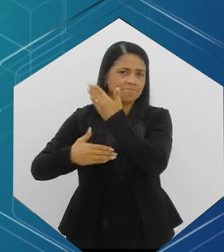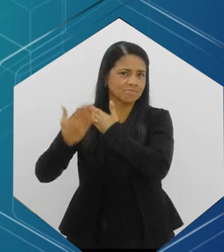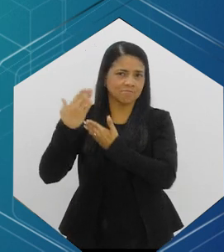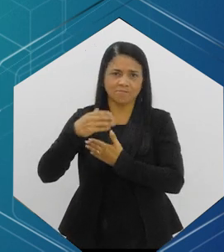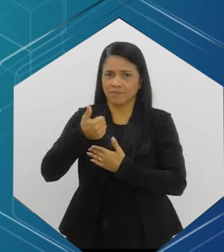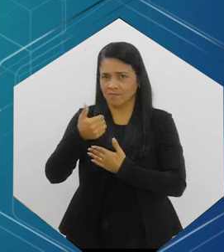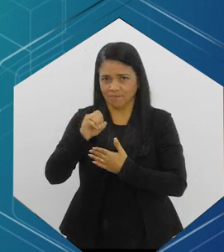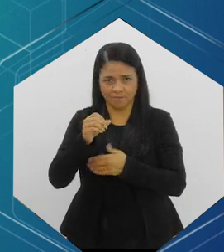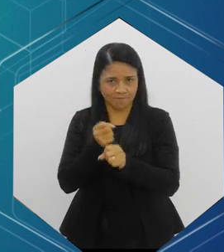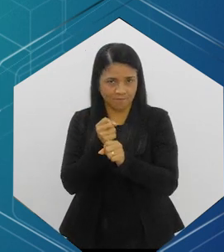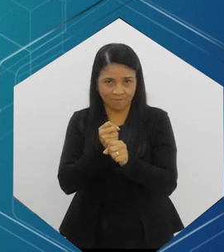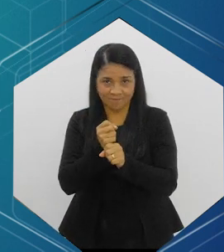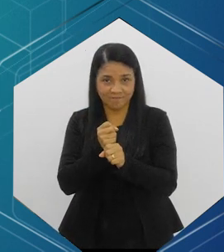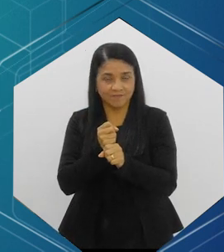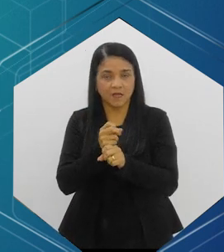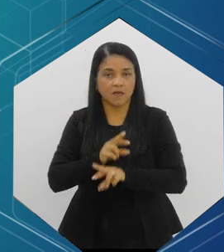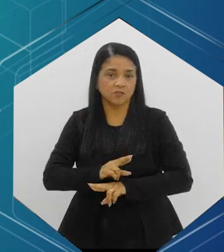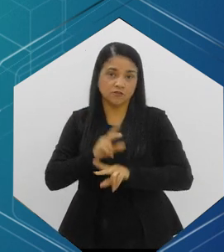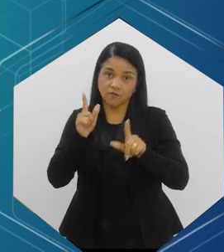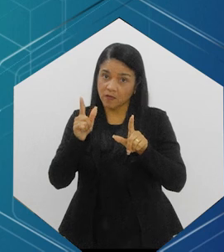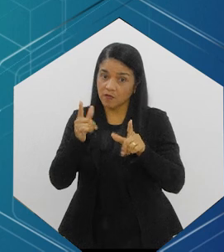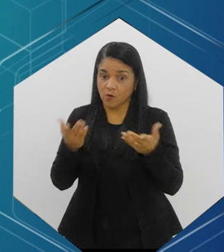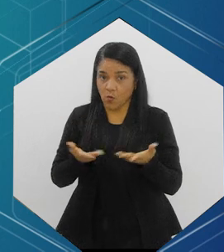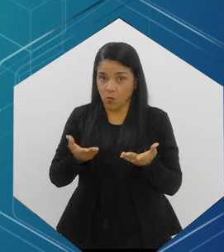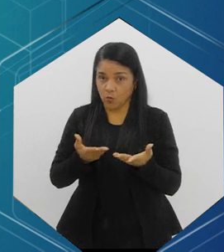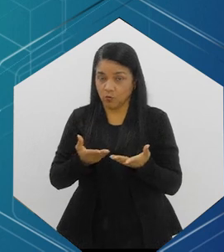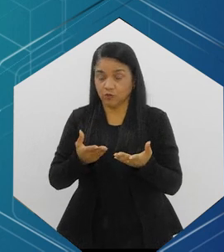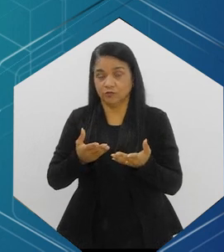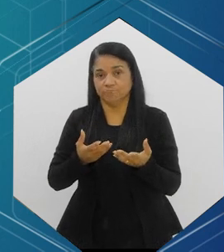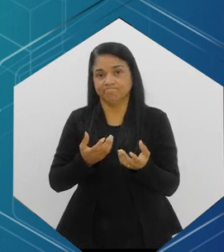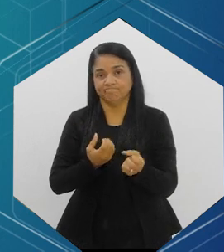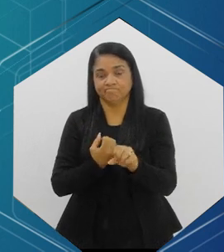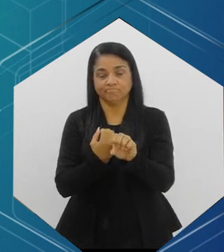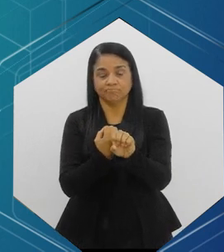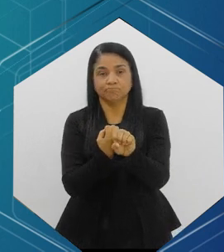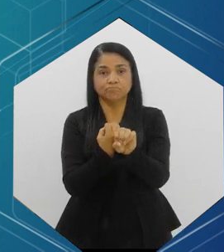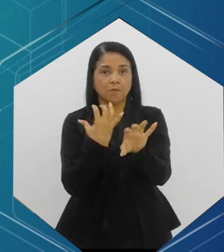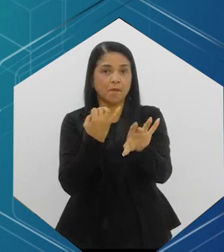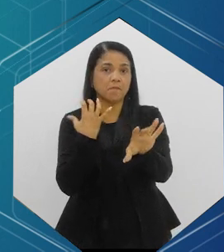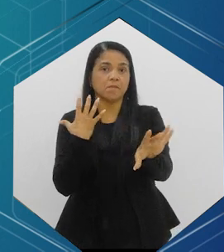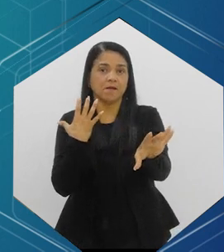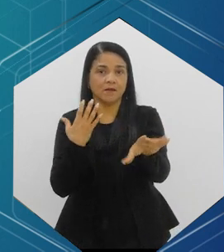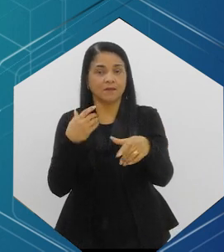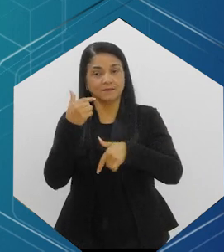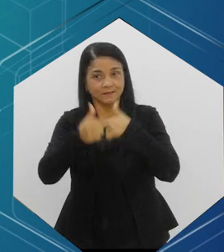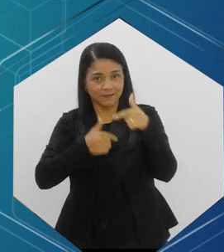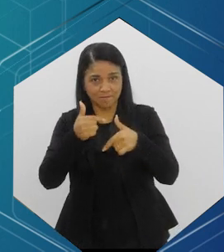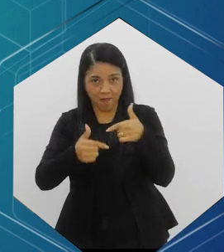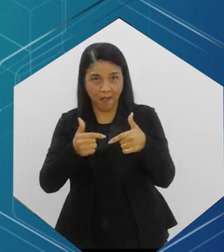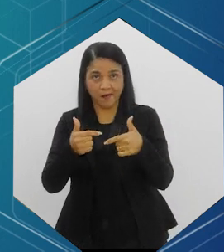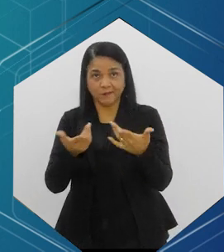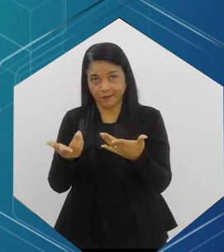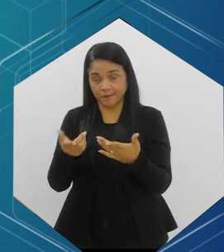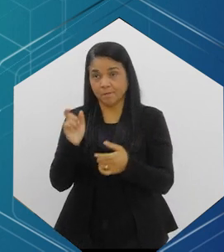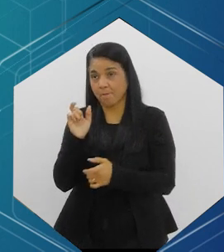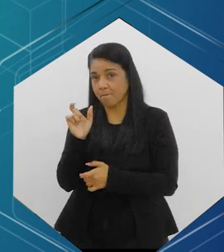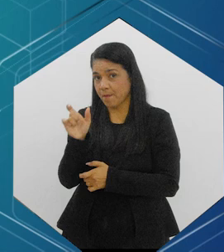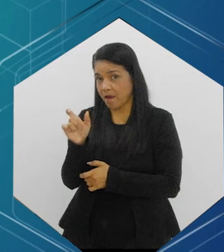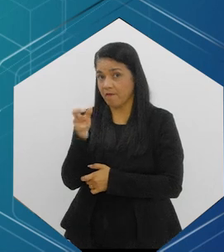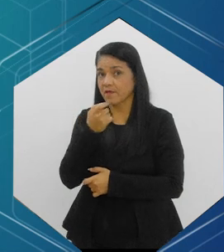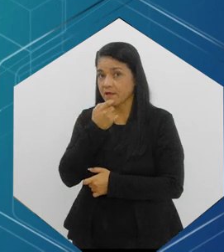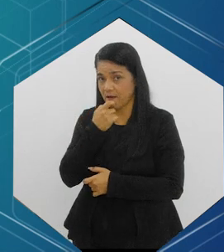né? executado. Muita Exatamente, gente de o home home office. office. No inglês, que a gente está acabando de importar,